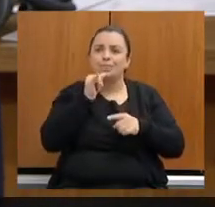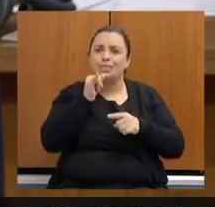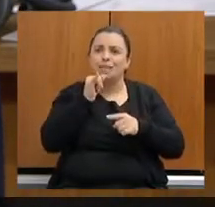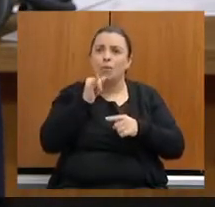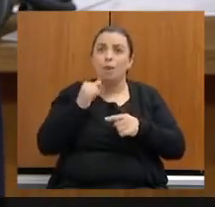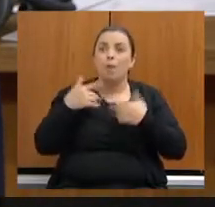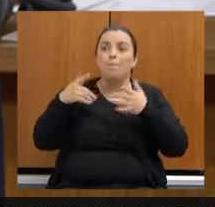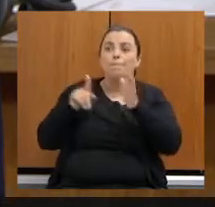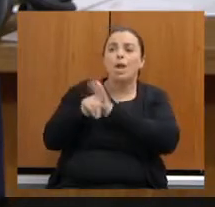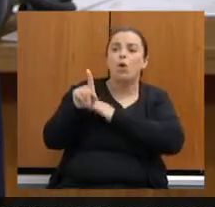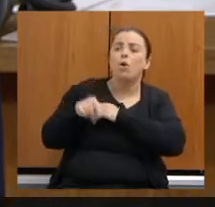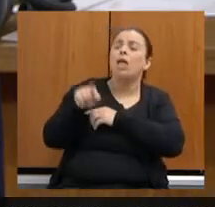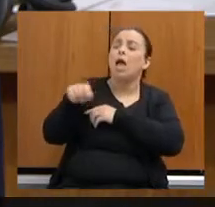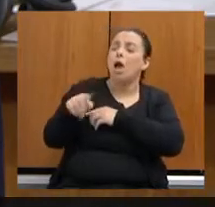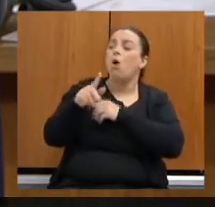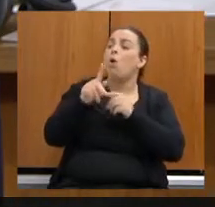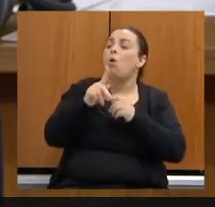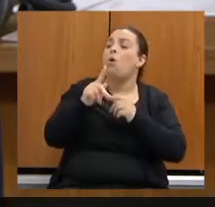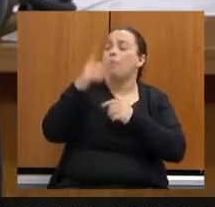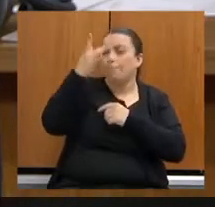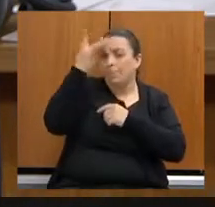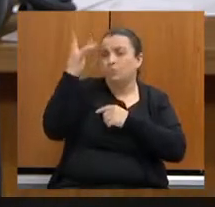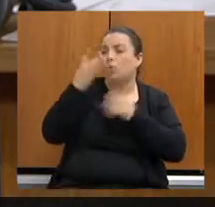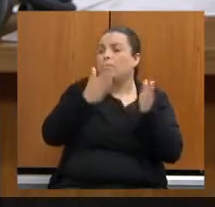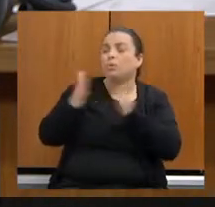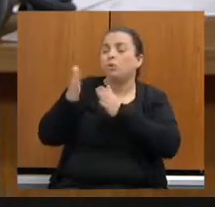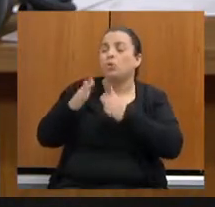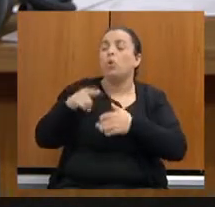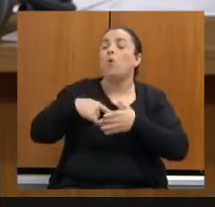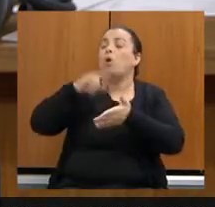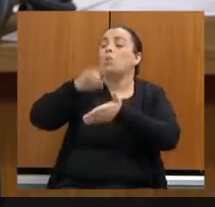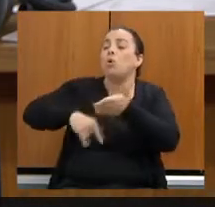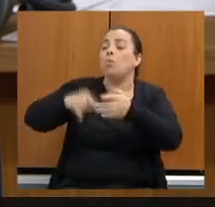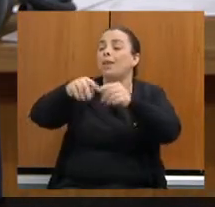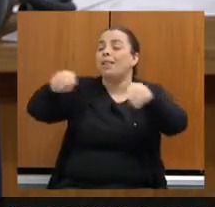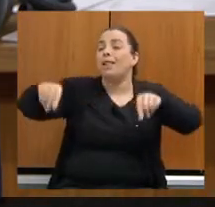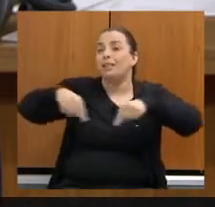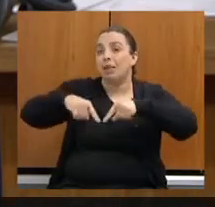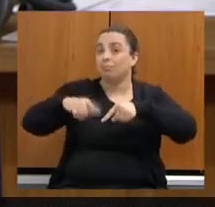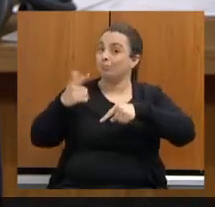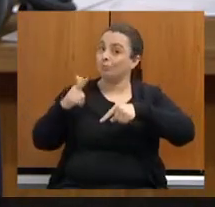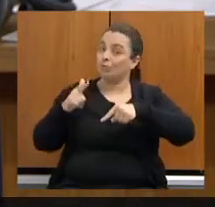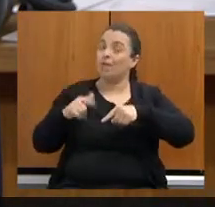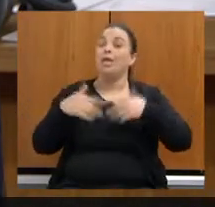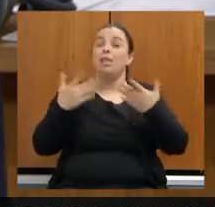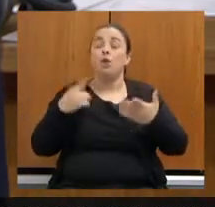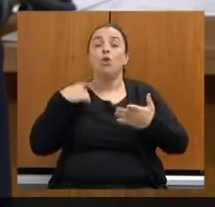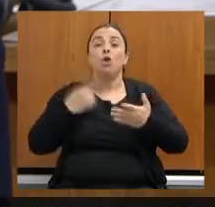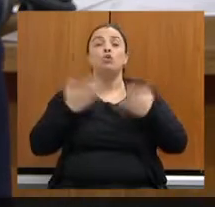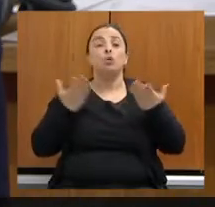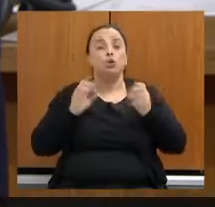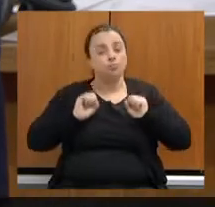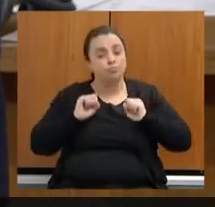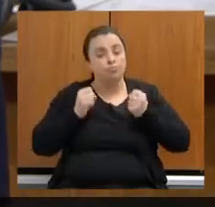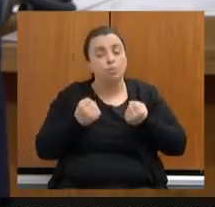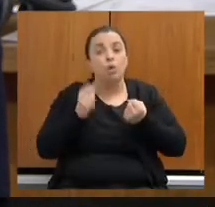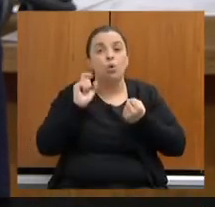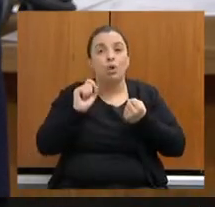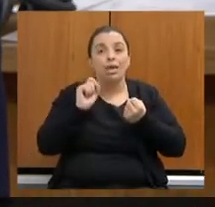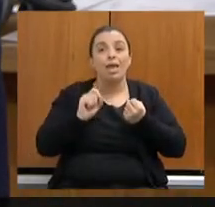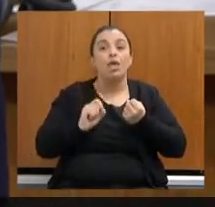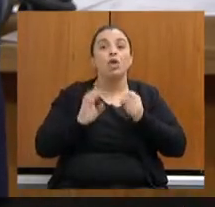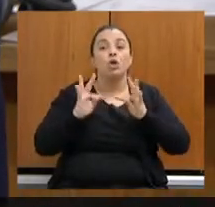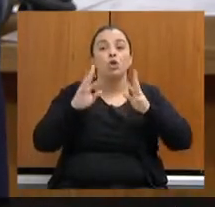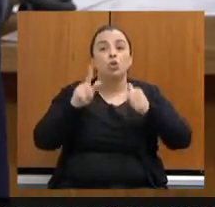terra é por isso que a gente faz todo esse empenho da nossa equipe regulação fundiária 95% resolvido executados